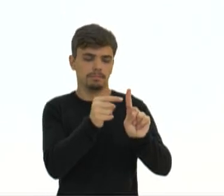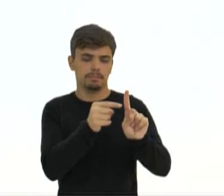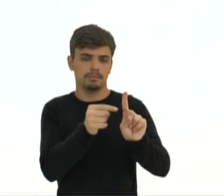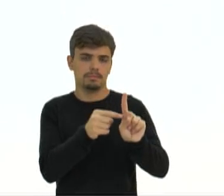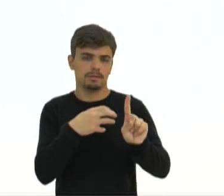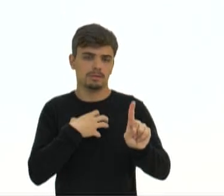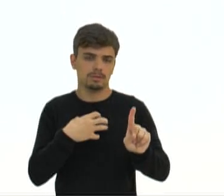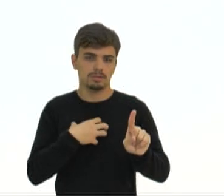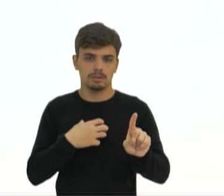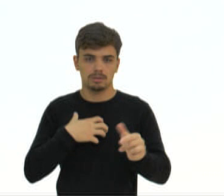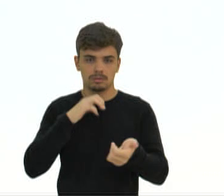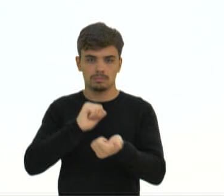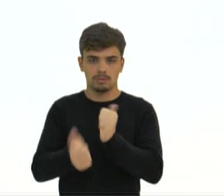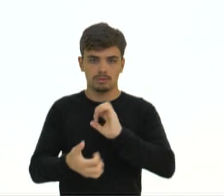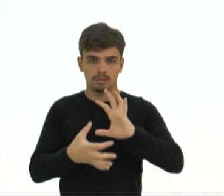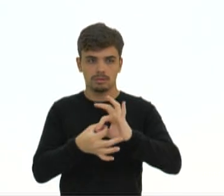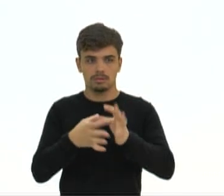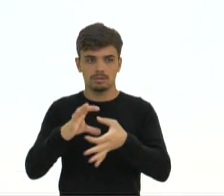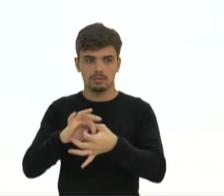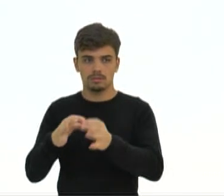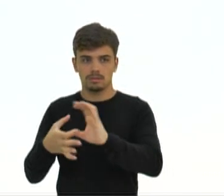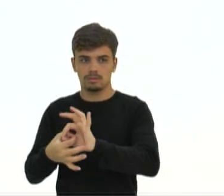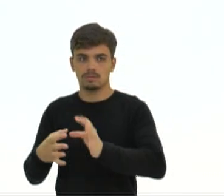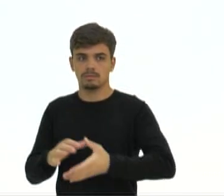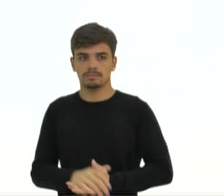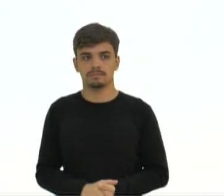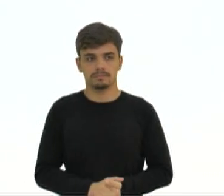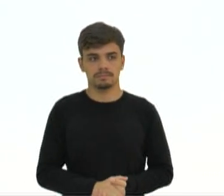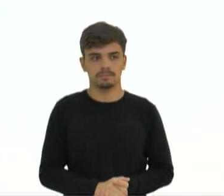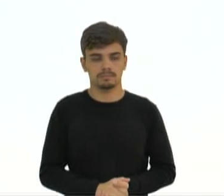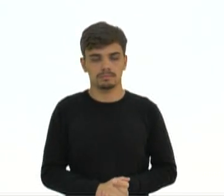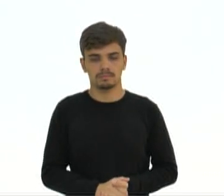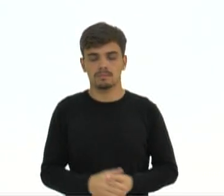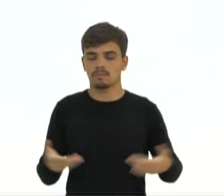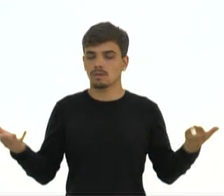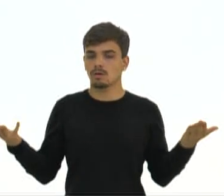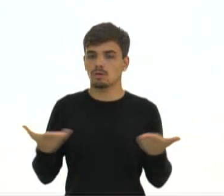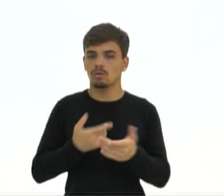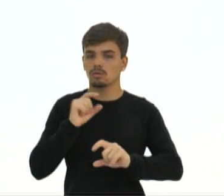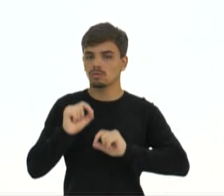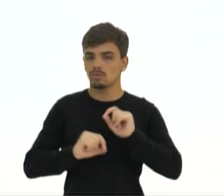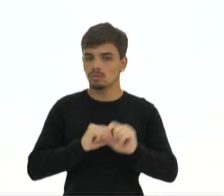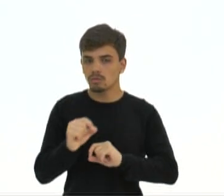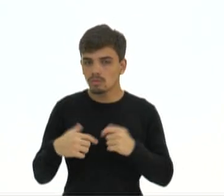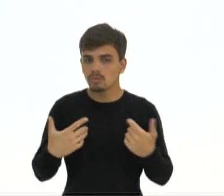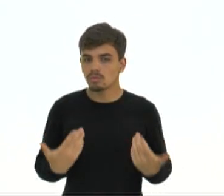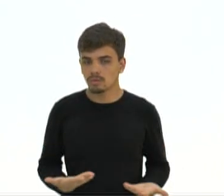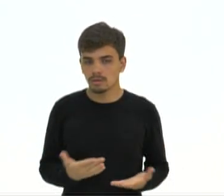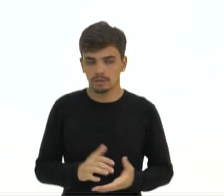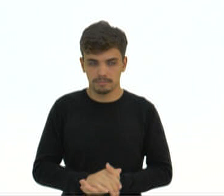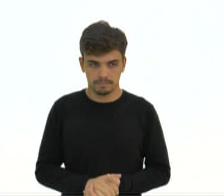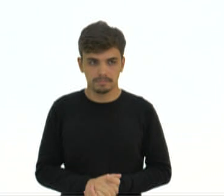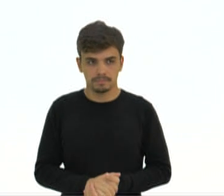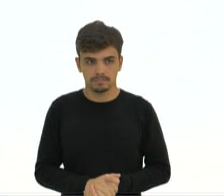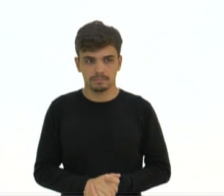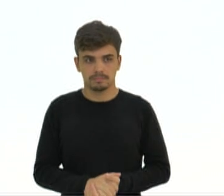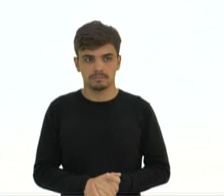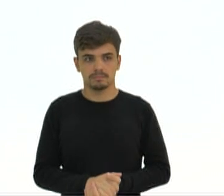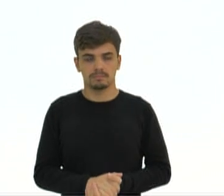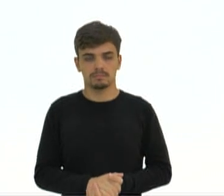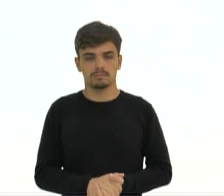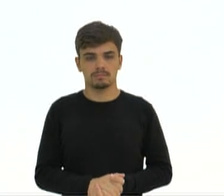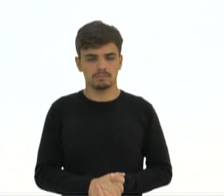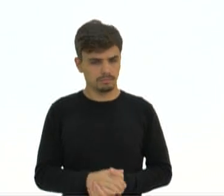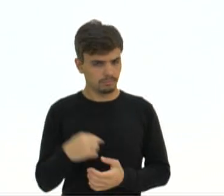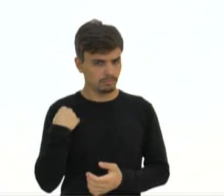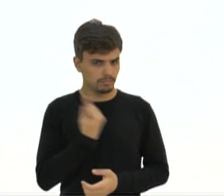esportivas olímpicas. E hoje, que aprenderemos? Hoje, nossa classe tem o título Nos comunicamos sem palavras? A